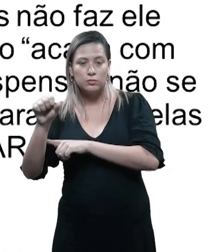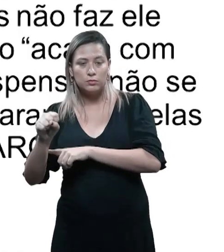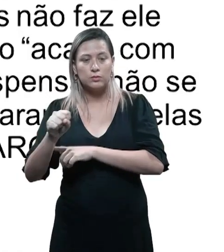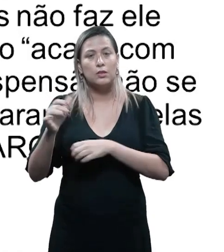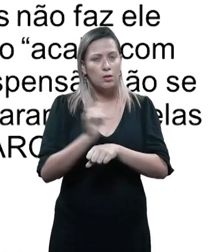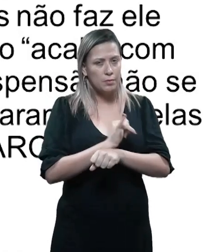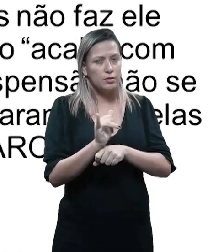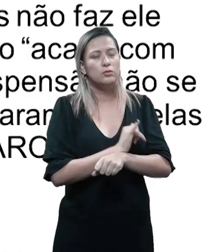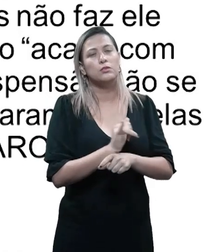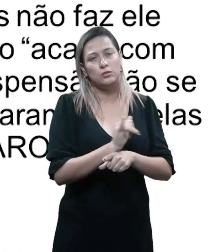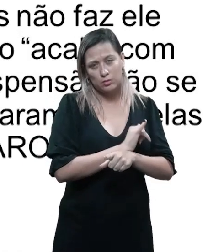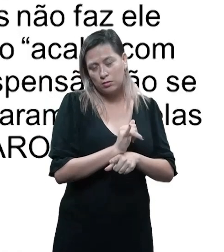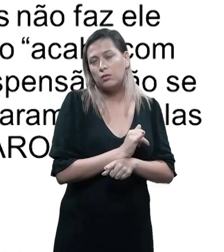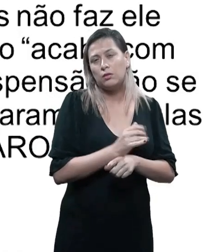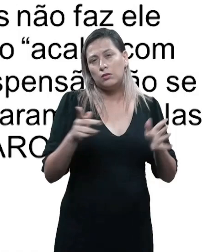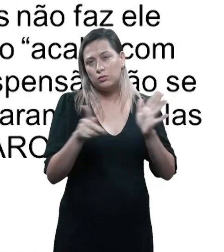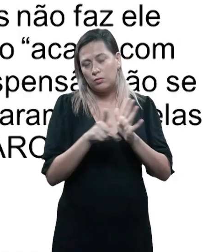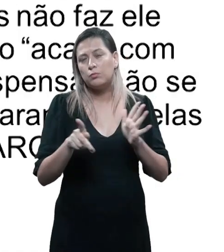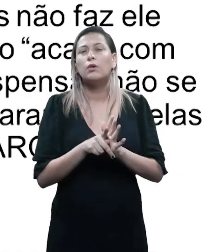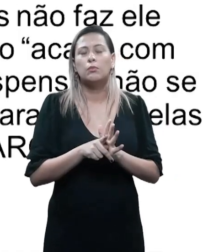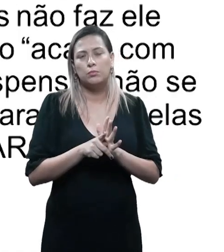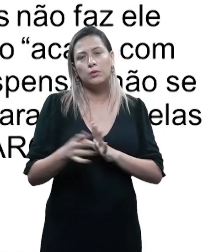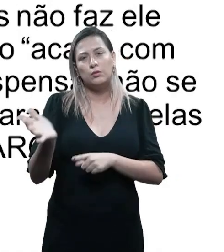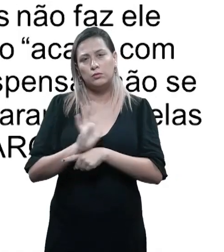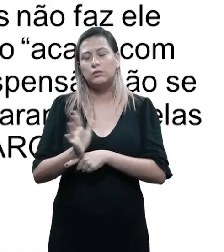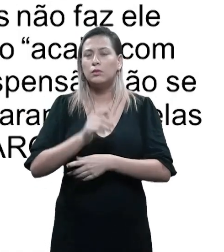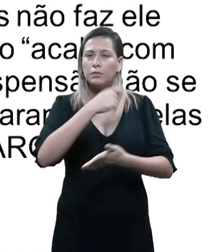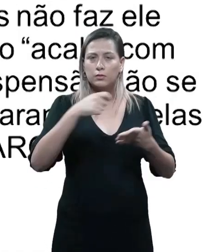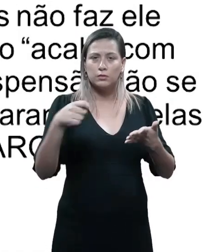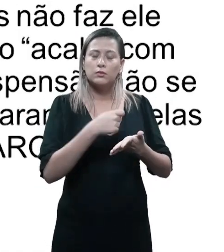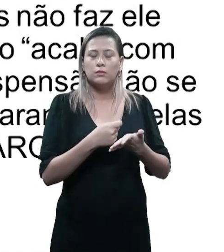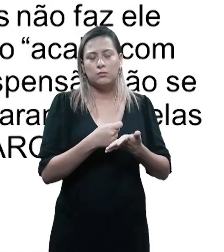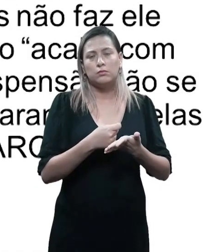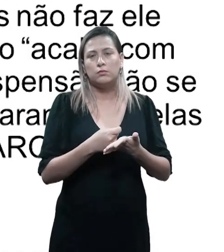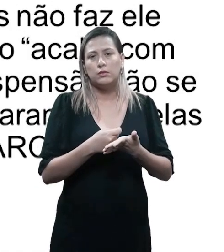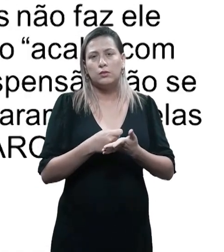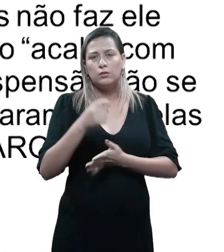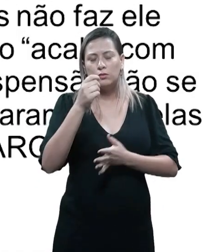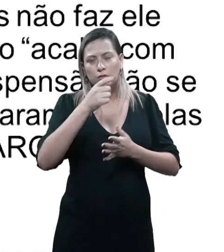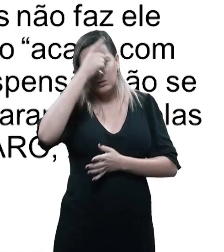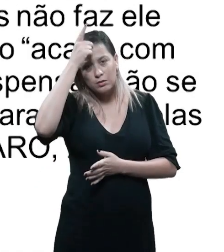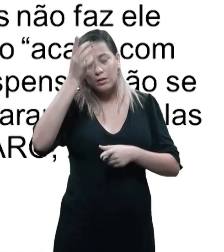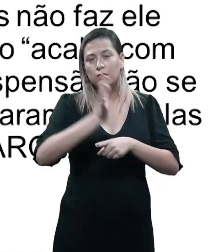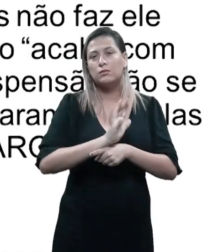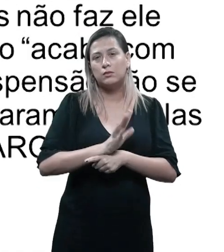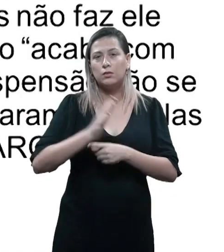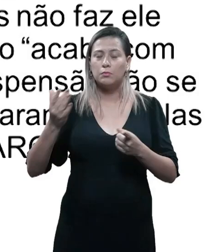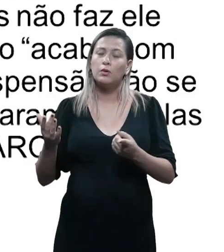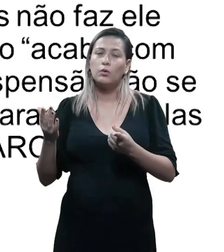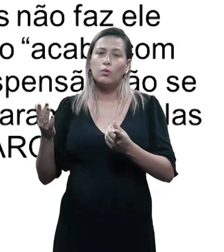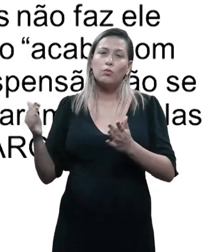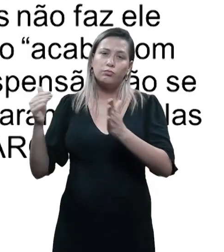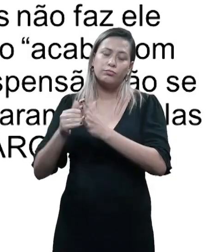Isso é diferente. Isso é uma estratégia do cinema de de escrever filmes, né, de fazer filmes com